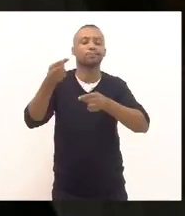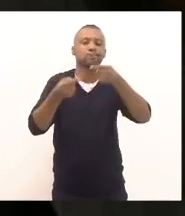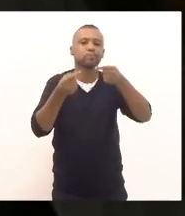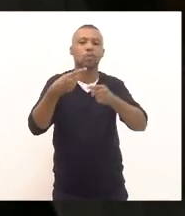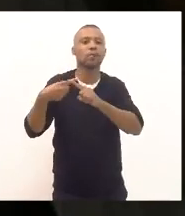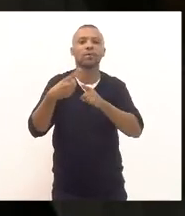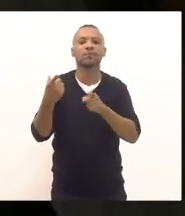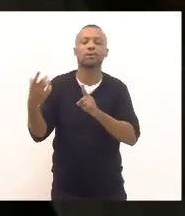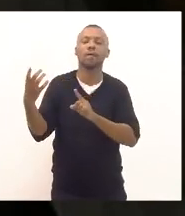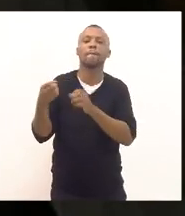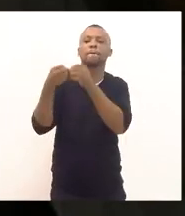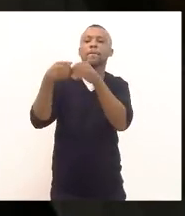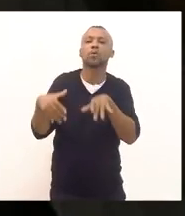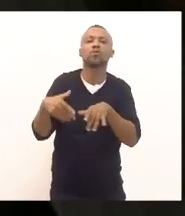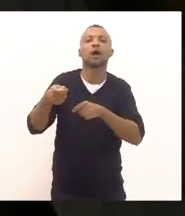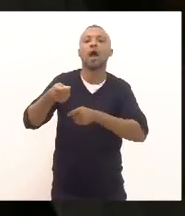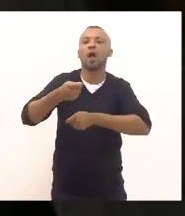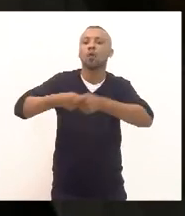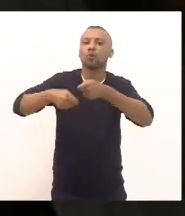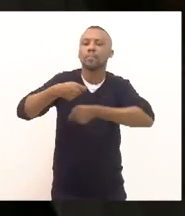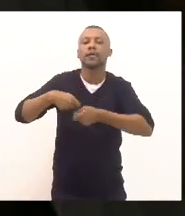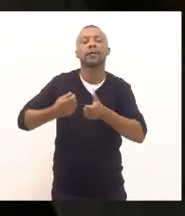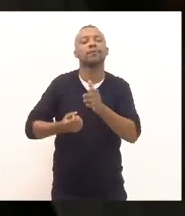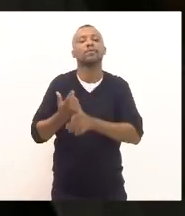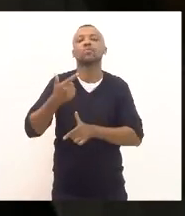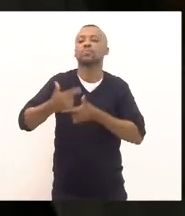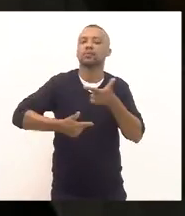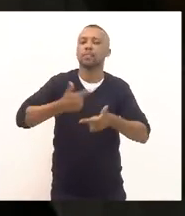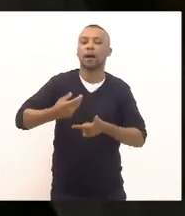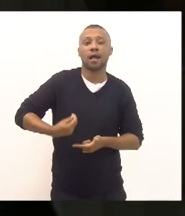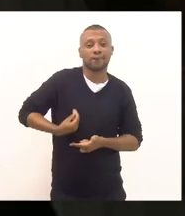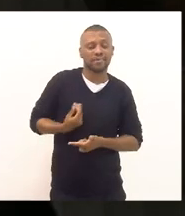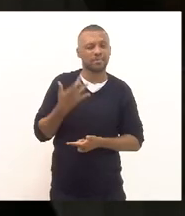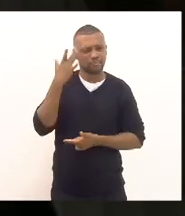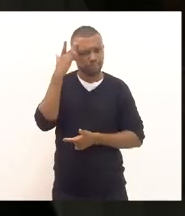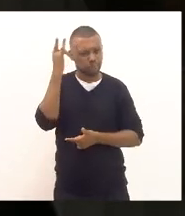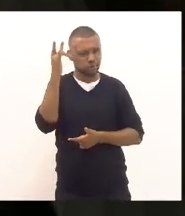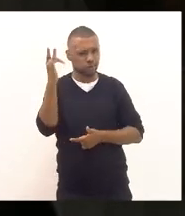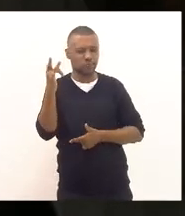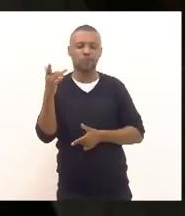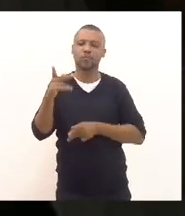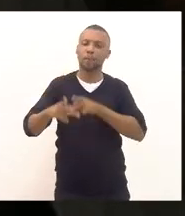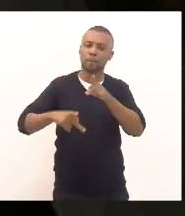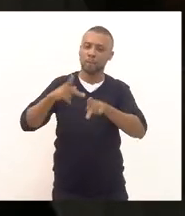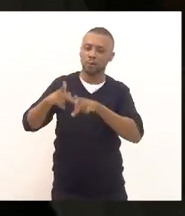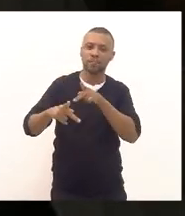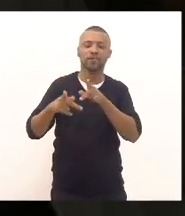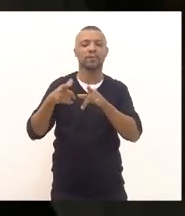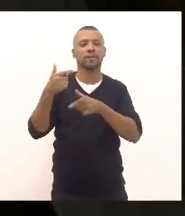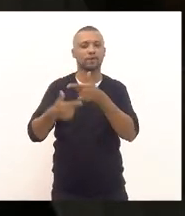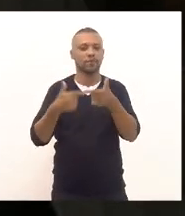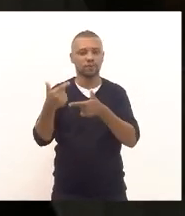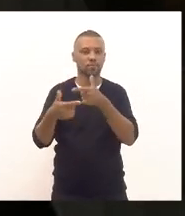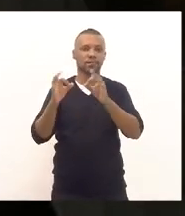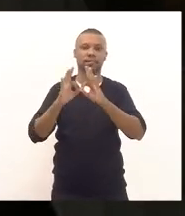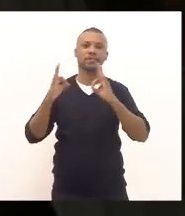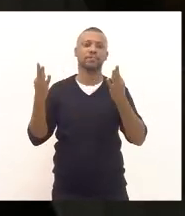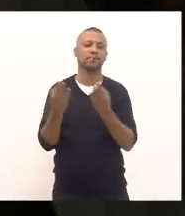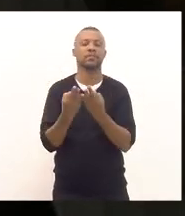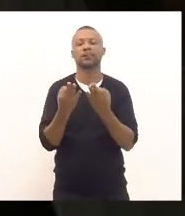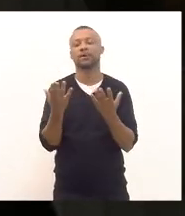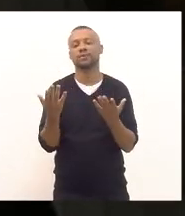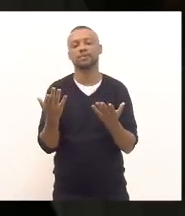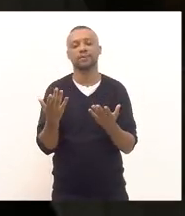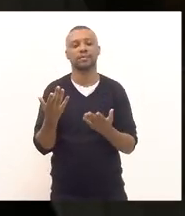isso afeta a economia isso afeta geração de empregos que isso afeta a vida cotidiana do Povo trabalhador da família trabalhadora da dos